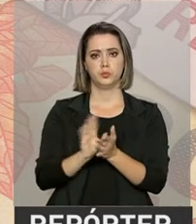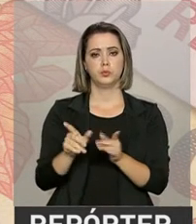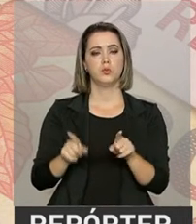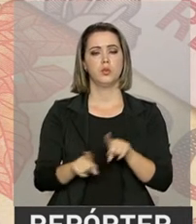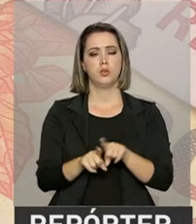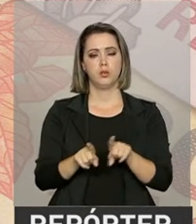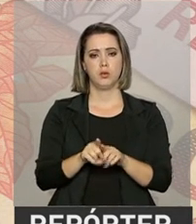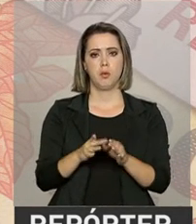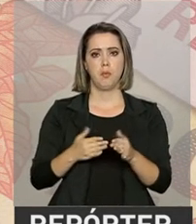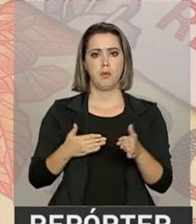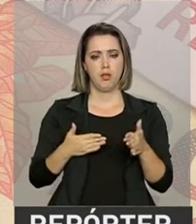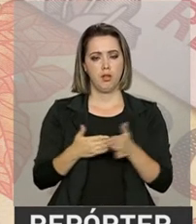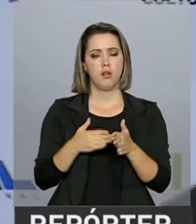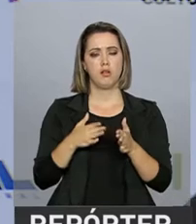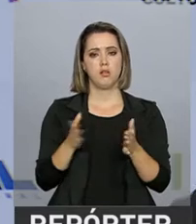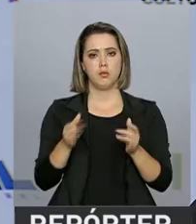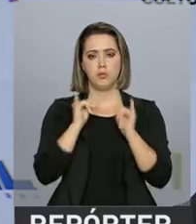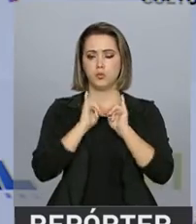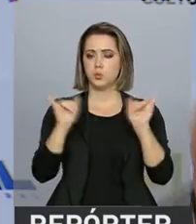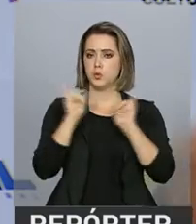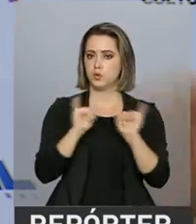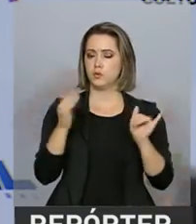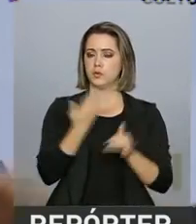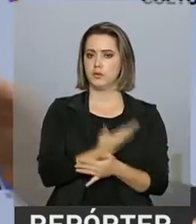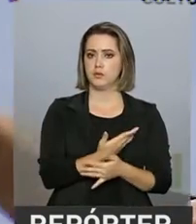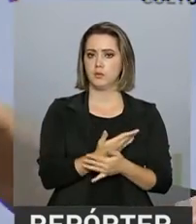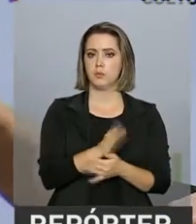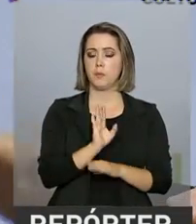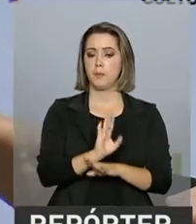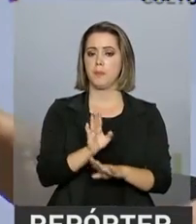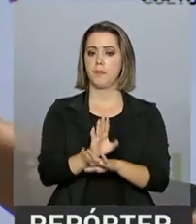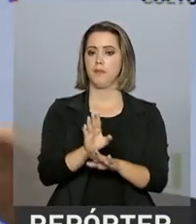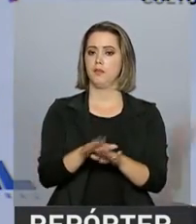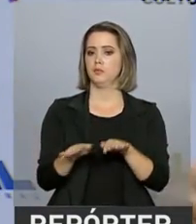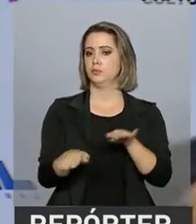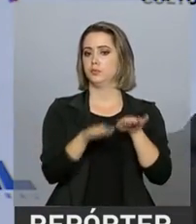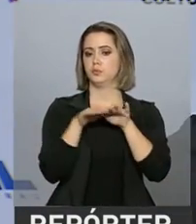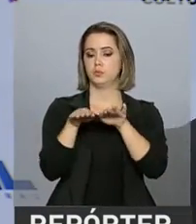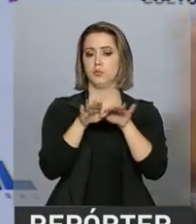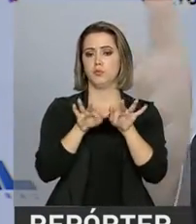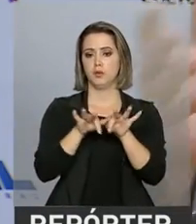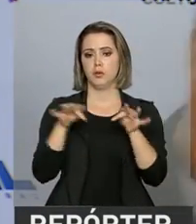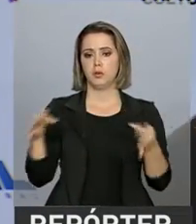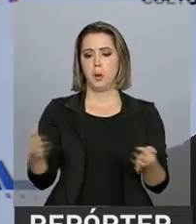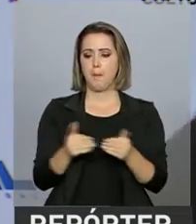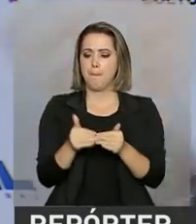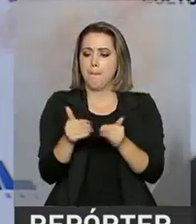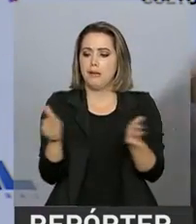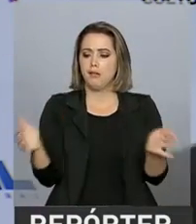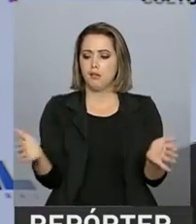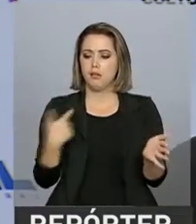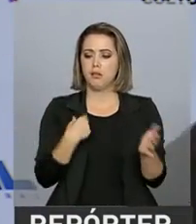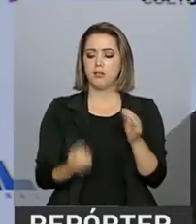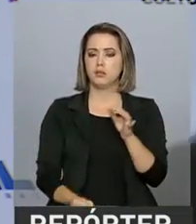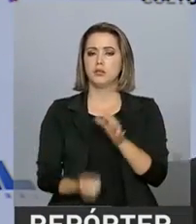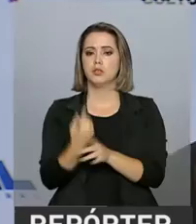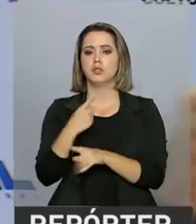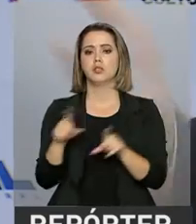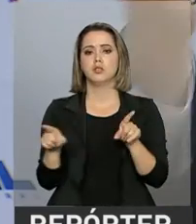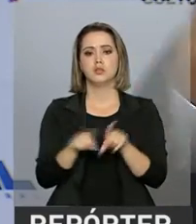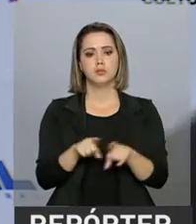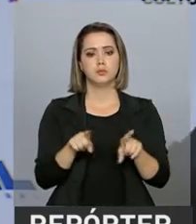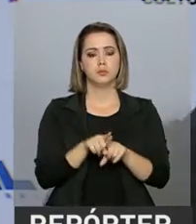de gasto para divulgação isto vai ajudar a democratizar ampliando e criando inclusive